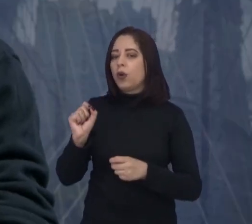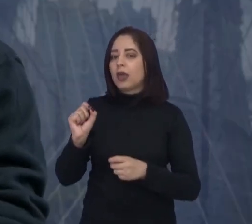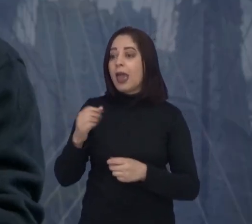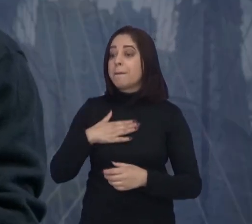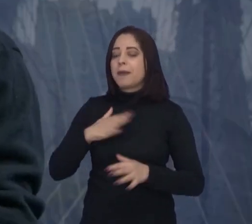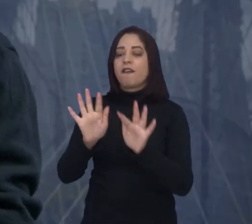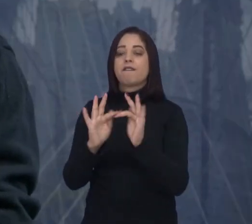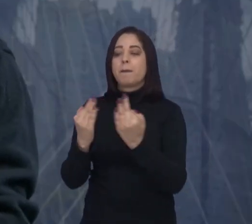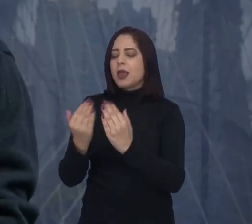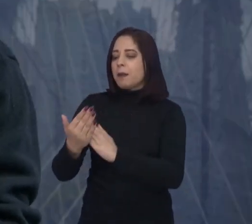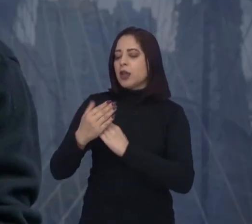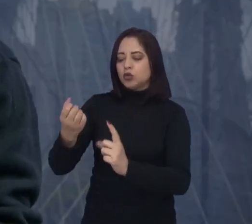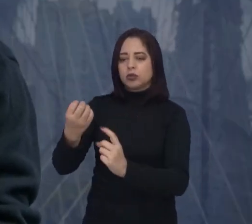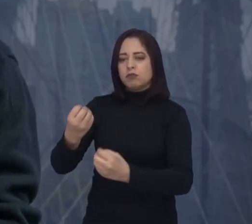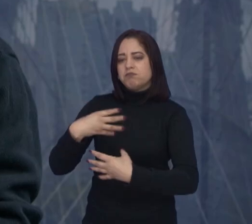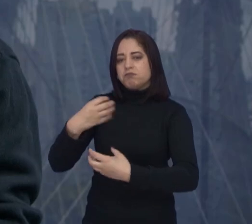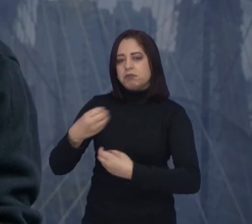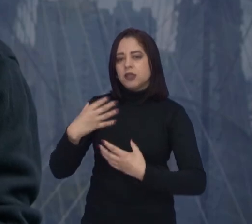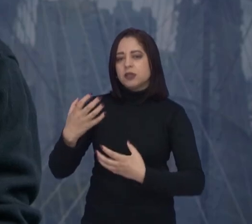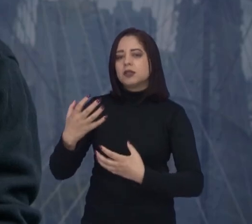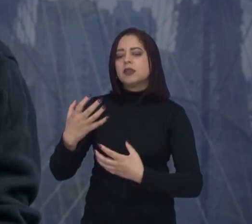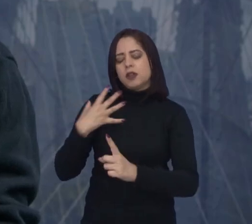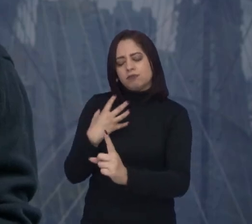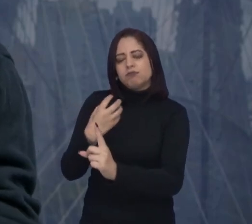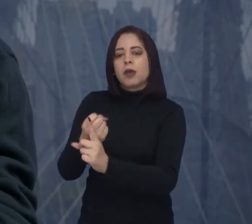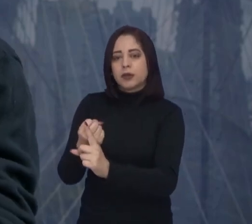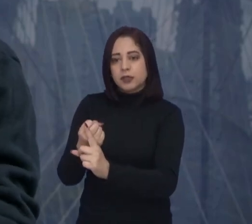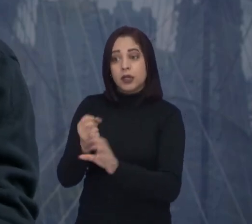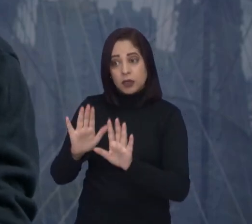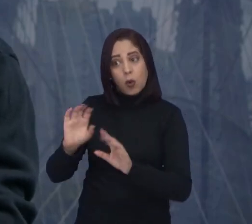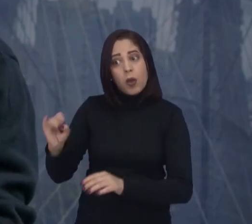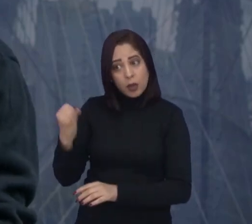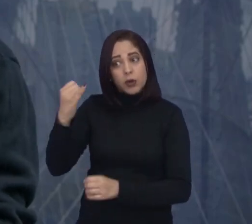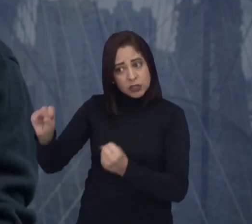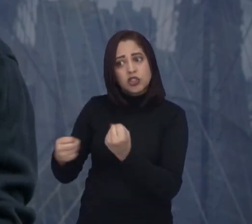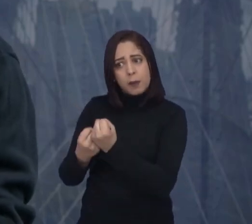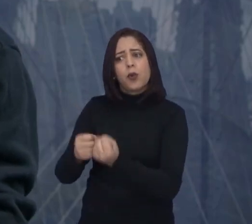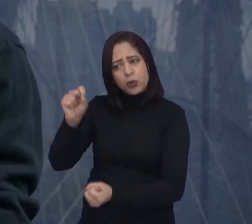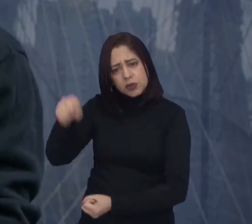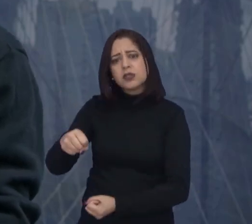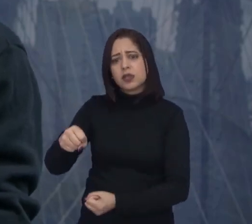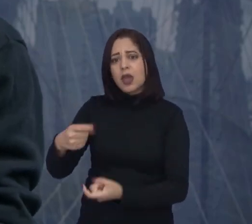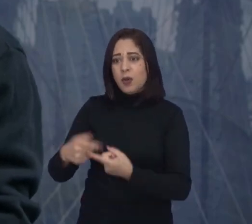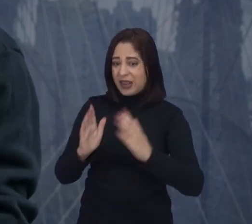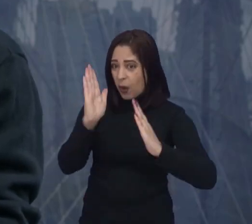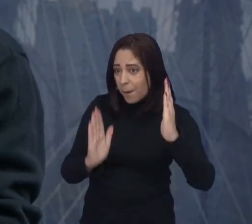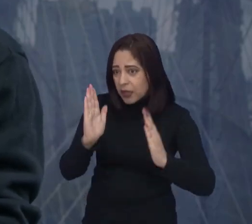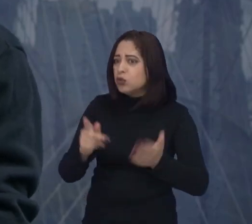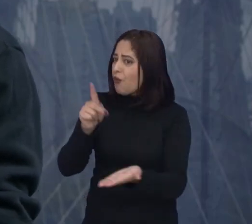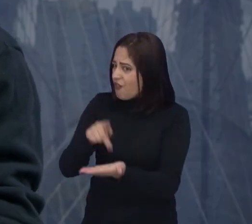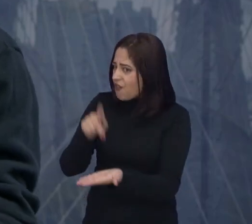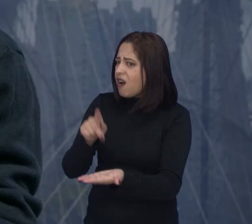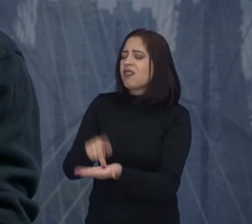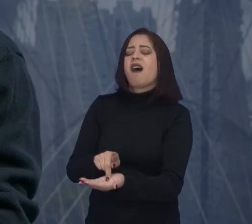minha família. Isso é fundamental. Ter um apoio da família, ter apoio de pessoas assim, significativas é fundamental nessa fase, porque é uma fase realmente de muita transformação